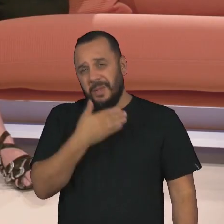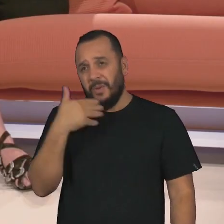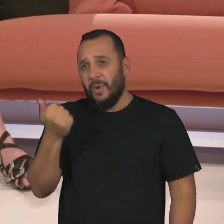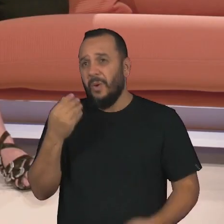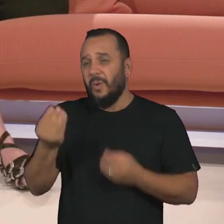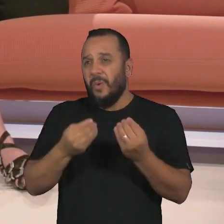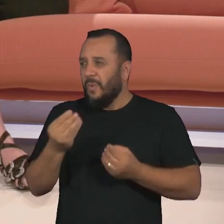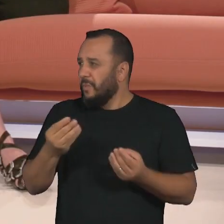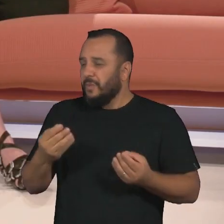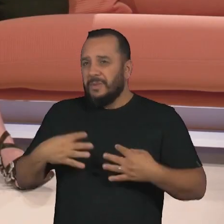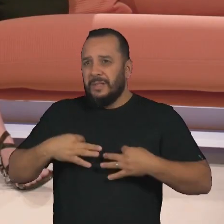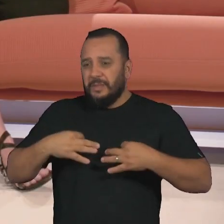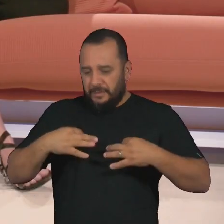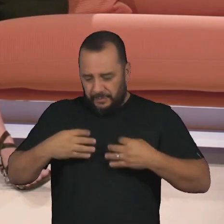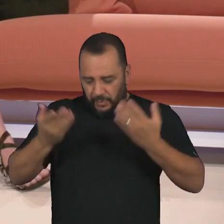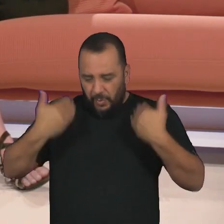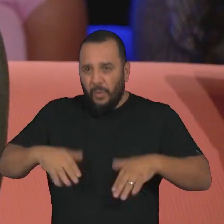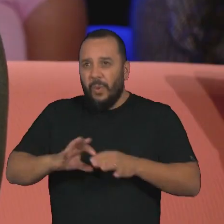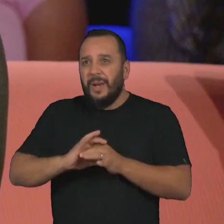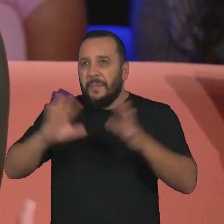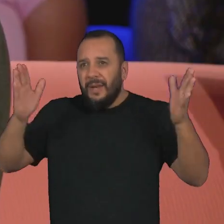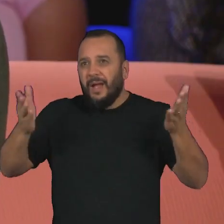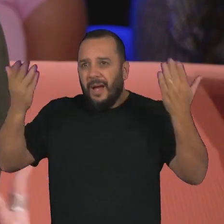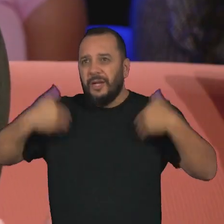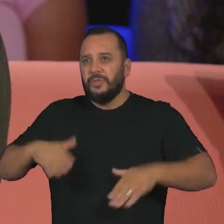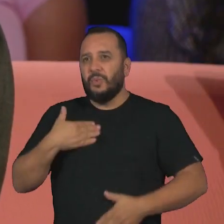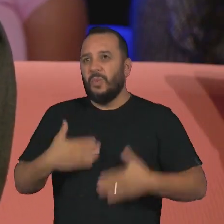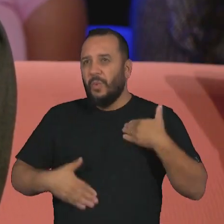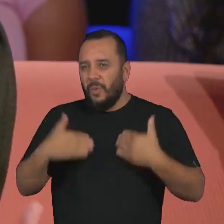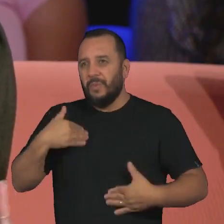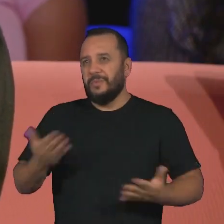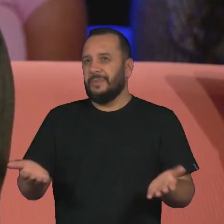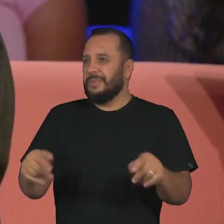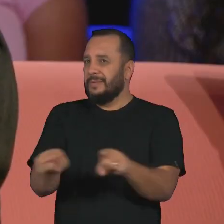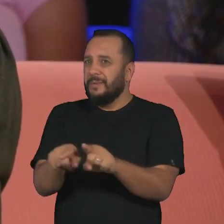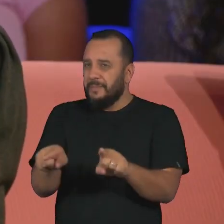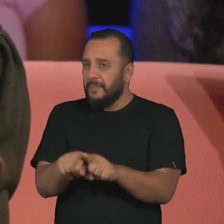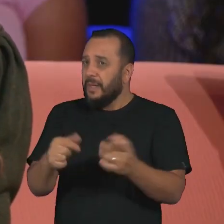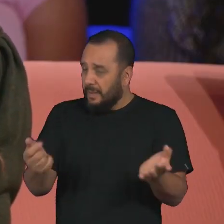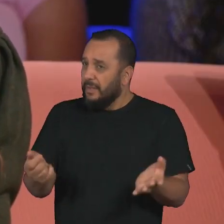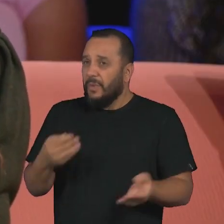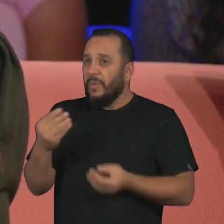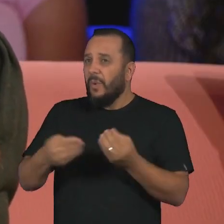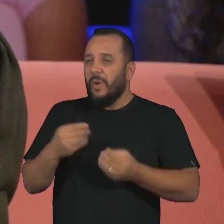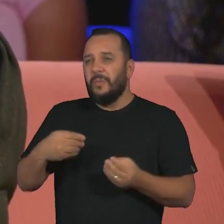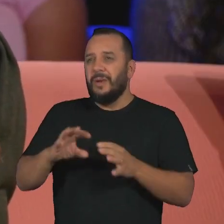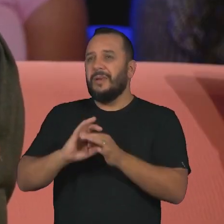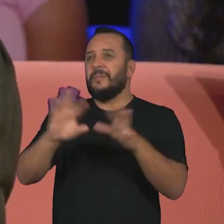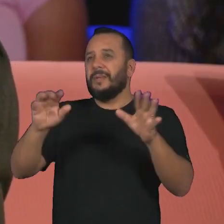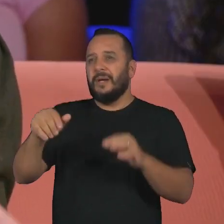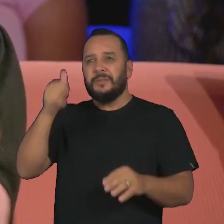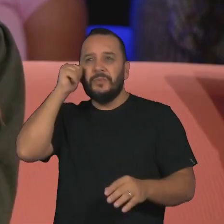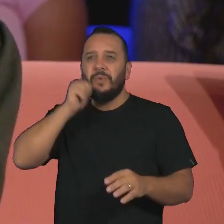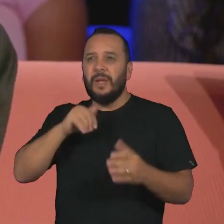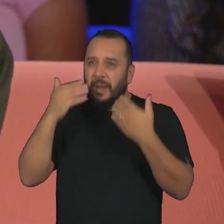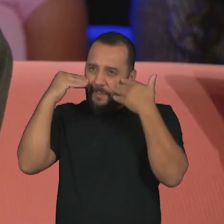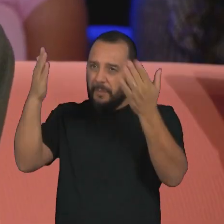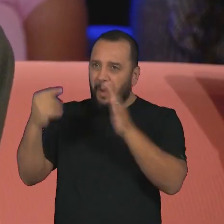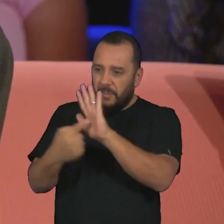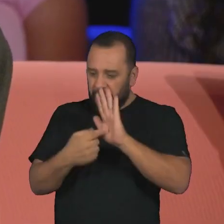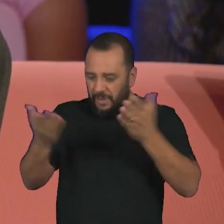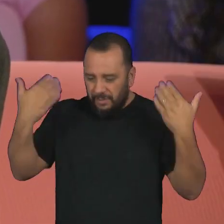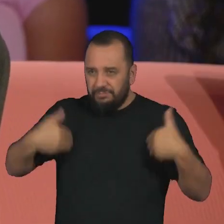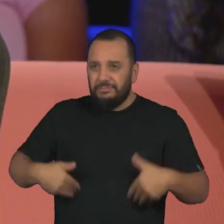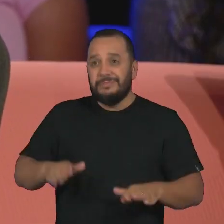corpo, liberta o seu erotismo, o seu feminino. E ela foi através da literatura. Então, a gente volta a falar